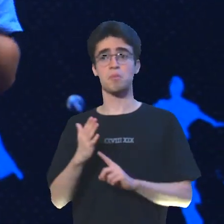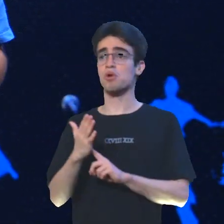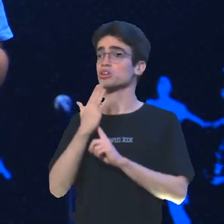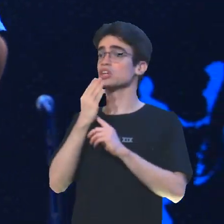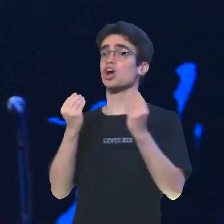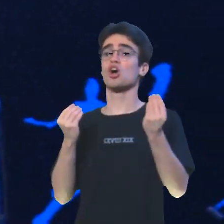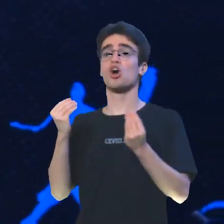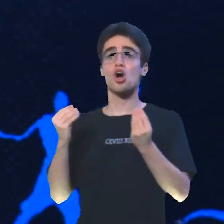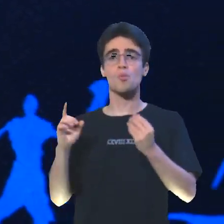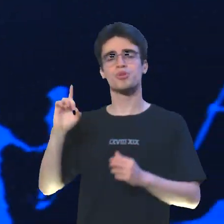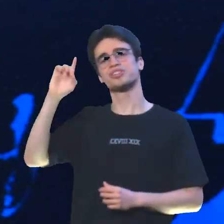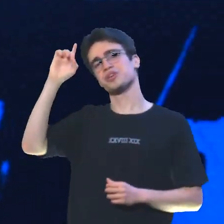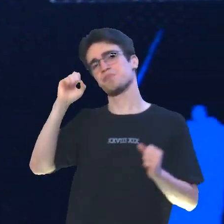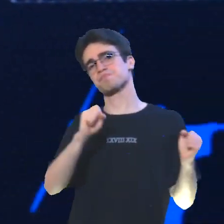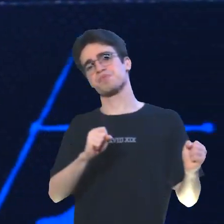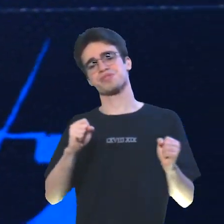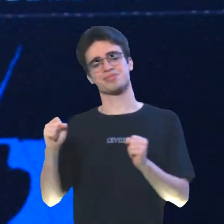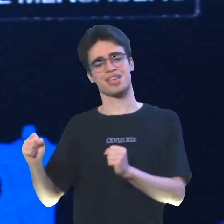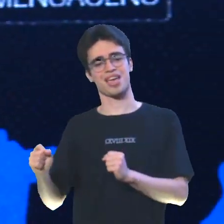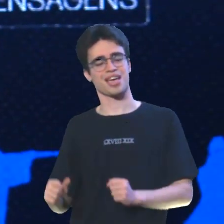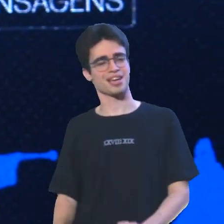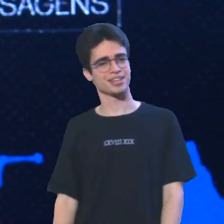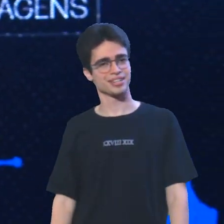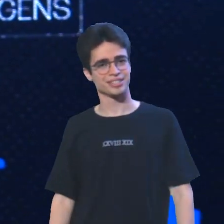o poder de Deus.